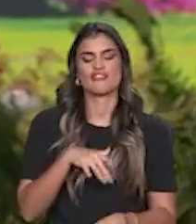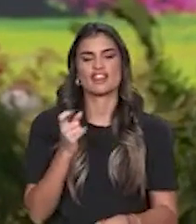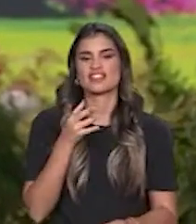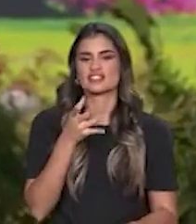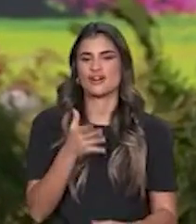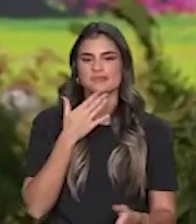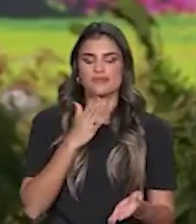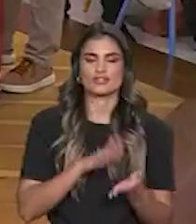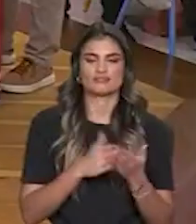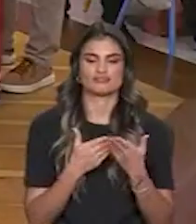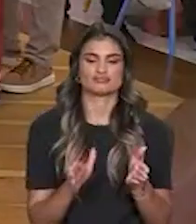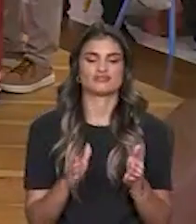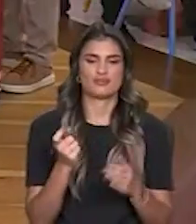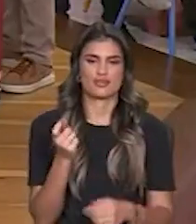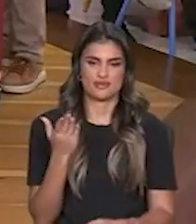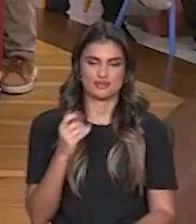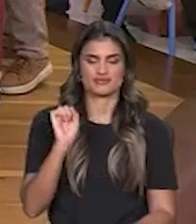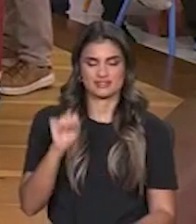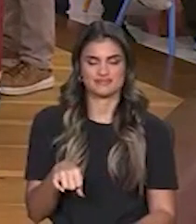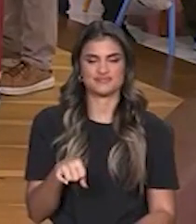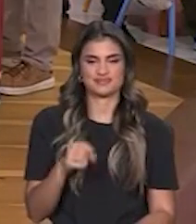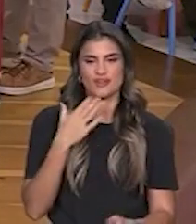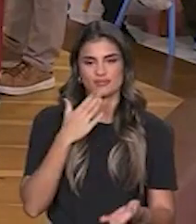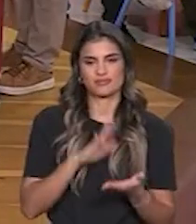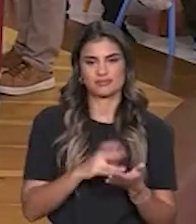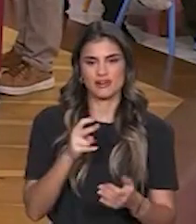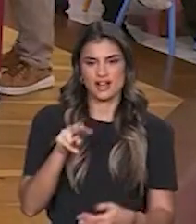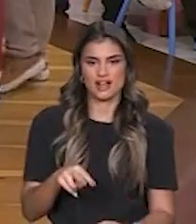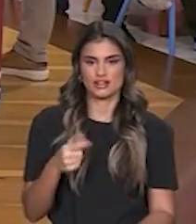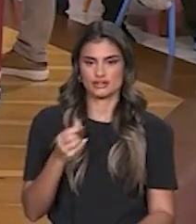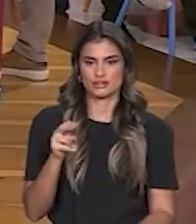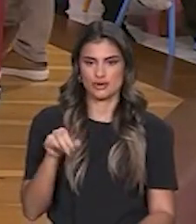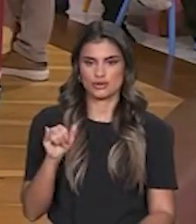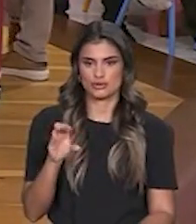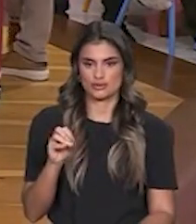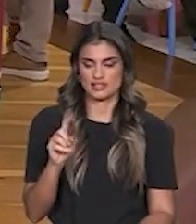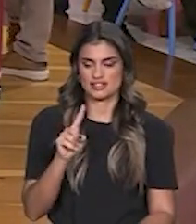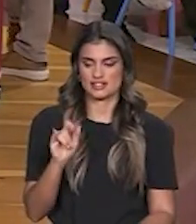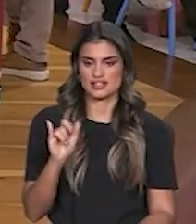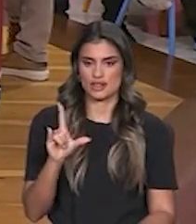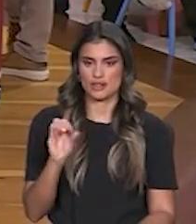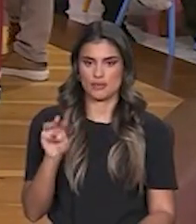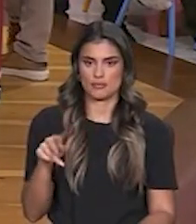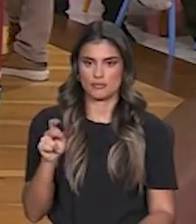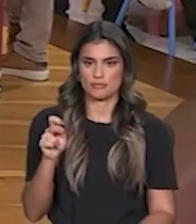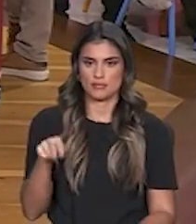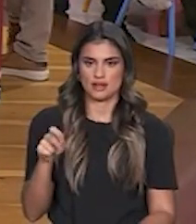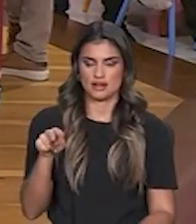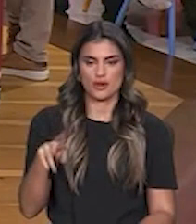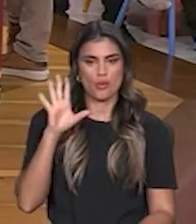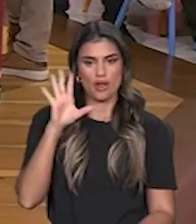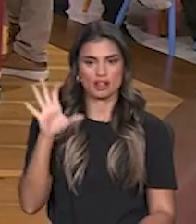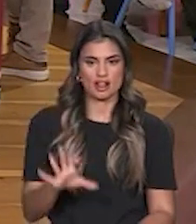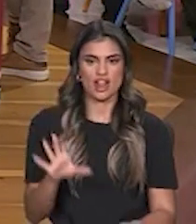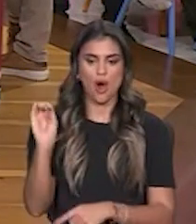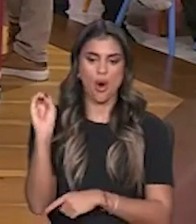no restaurante. Teve uma reabertura até recente, não é? Exatamente, é no restaurante António Zilumen, que são dois restaurantes, que ficam no Hotel Josefa de Óbidos. Sim.